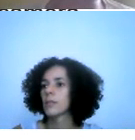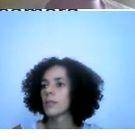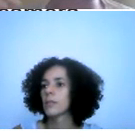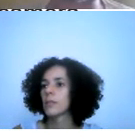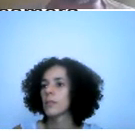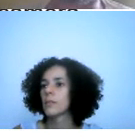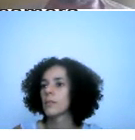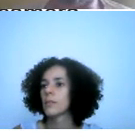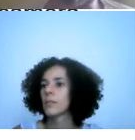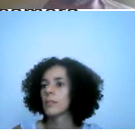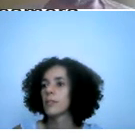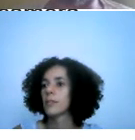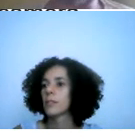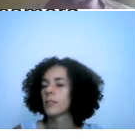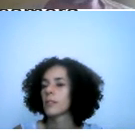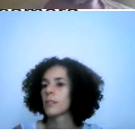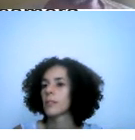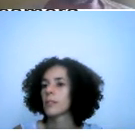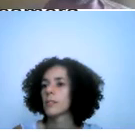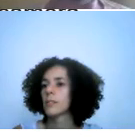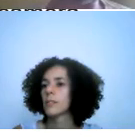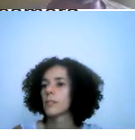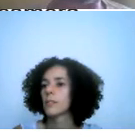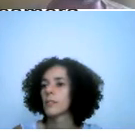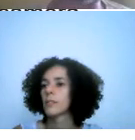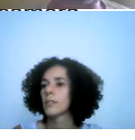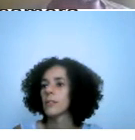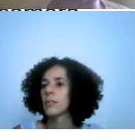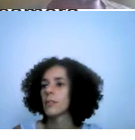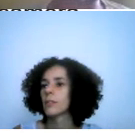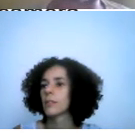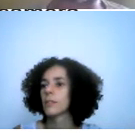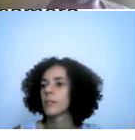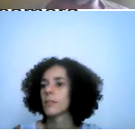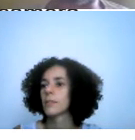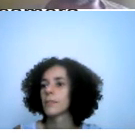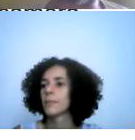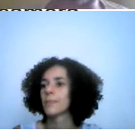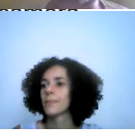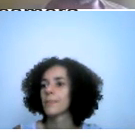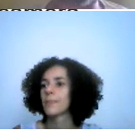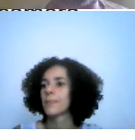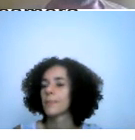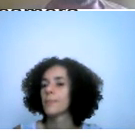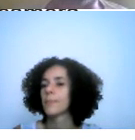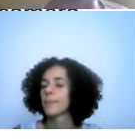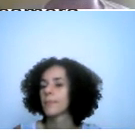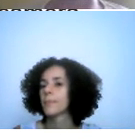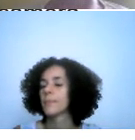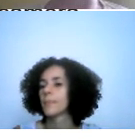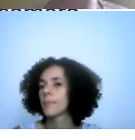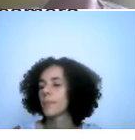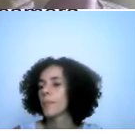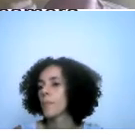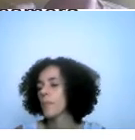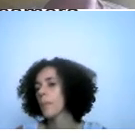vários conhecimentos para trabalhar no controle e na eliminação daquele indivíduo.